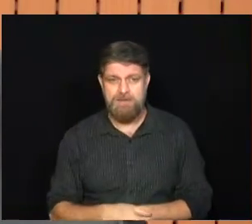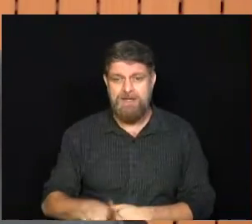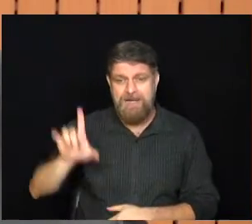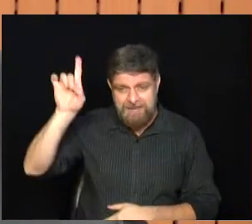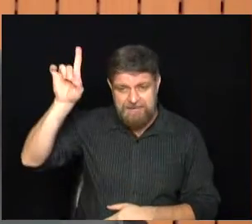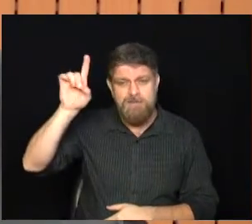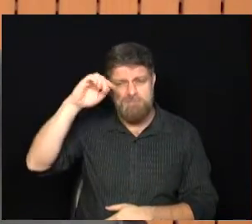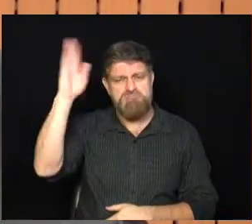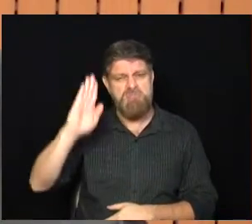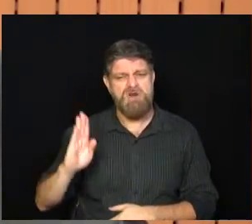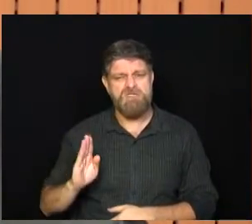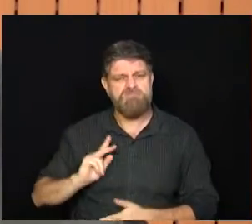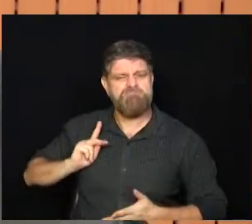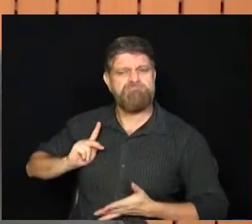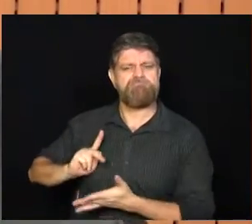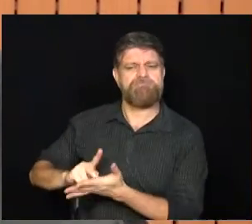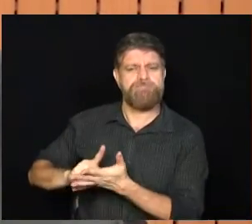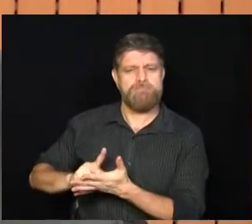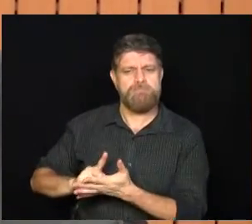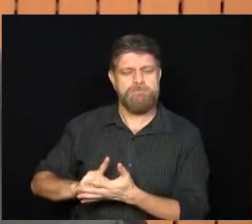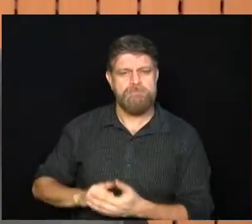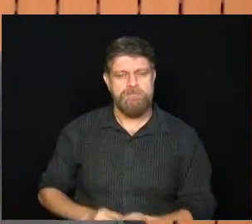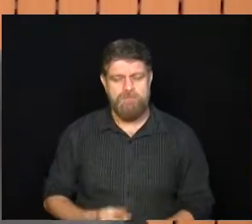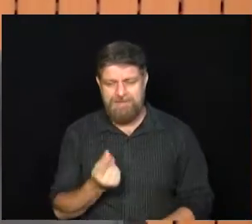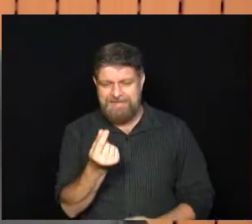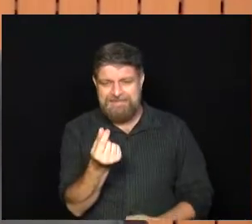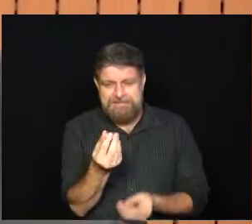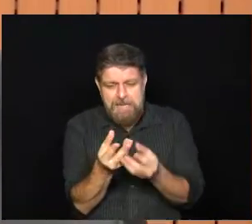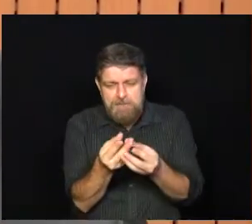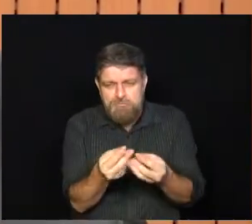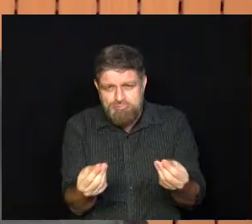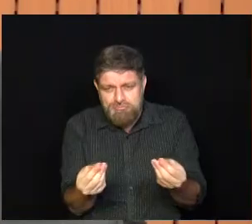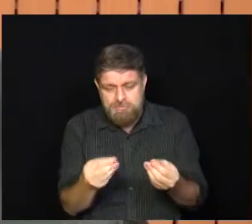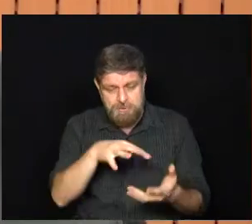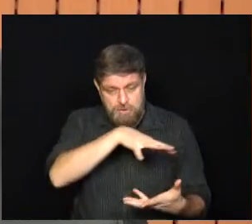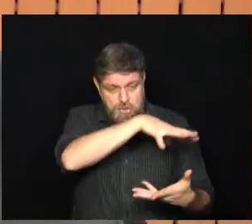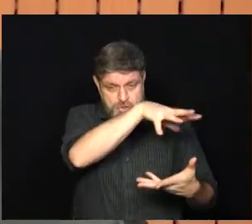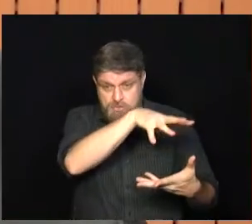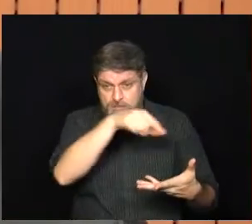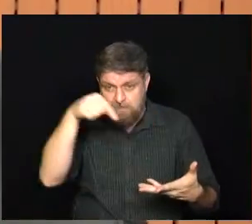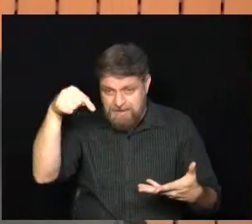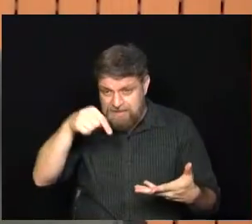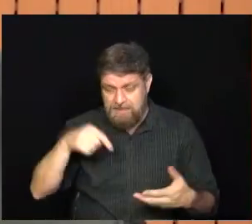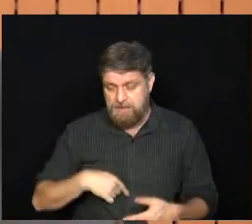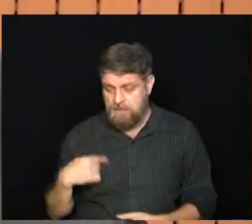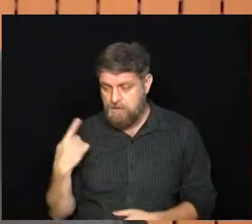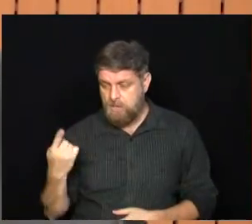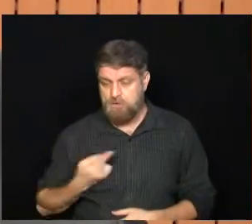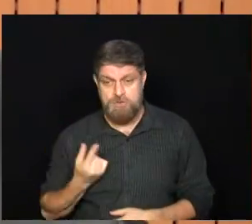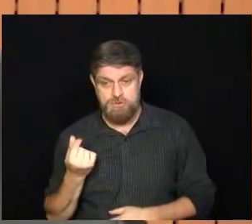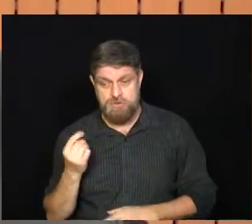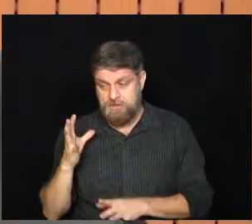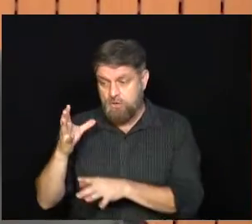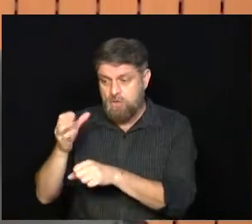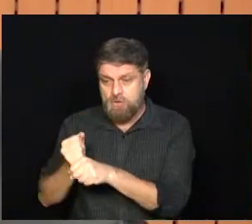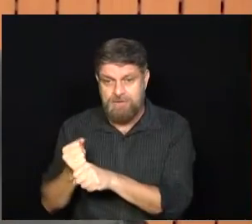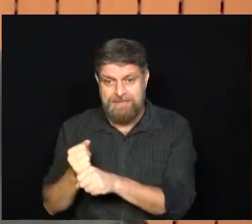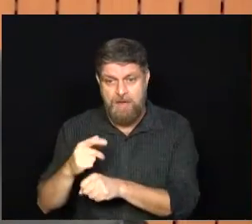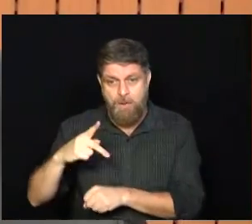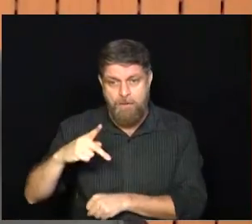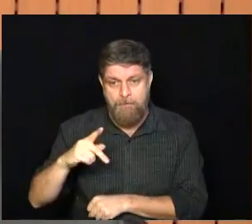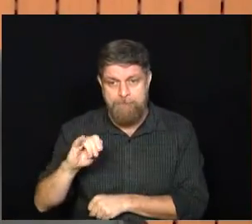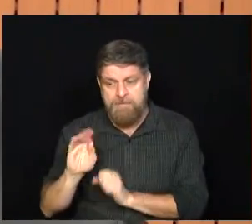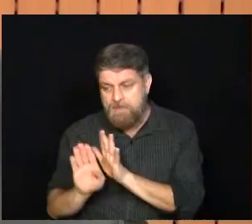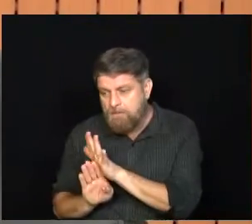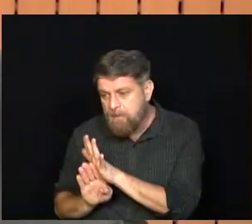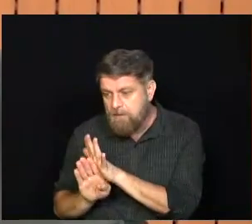brasileiro. Com toda essa crise mundial que está, como foi bem dito aqui, o nosso PIB, graças a Deus, continua em alta. Então, isso não resta